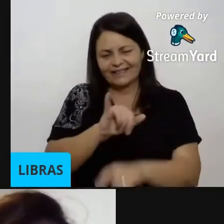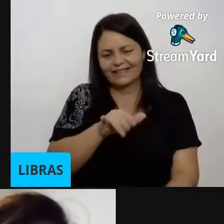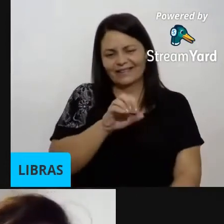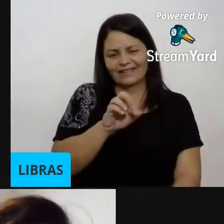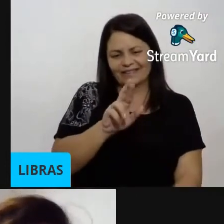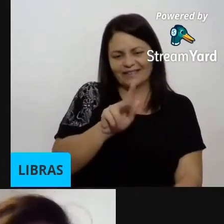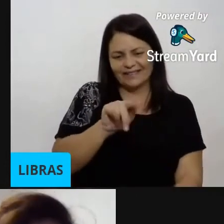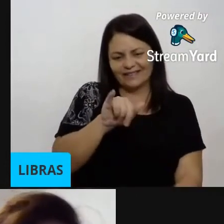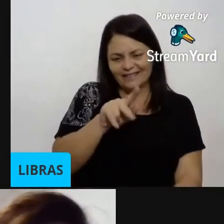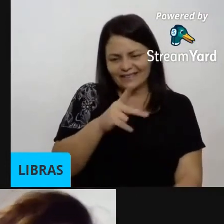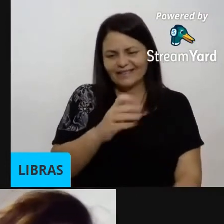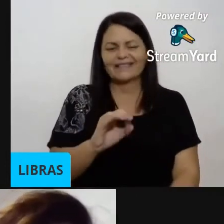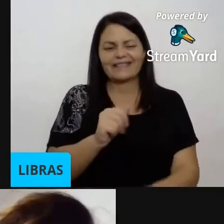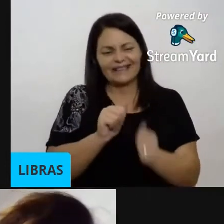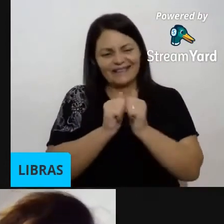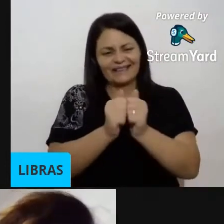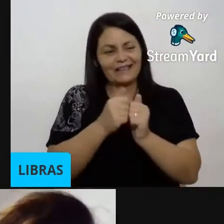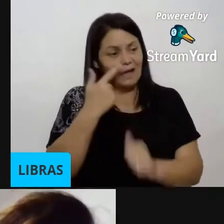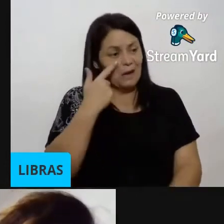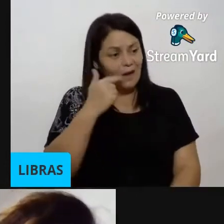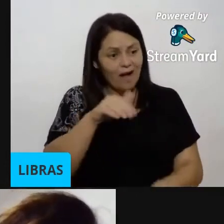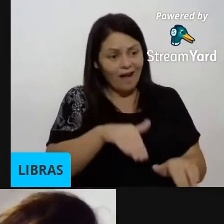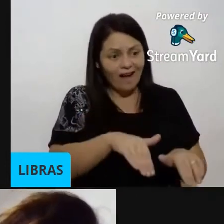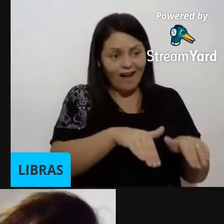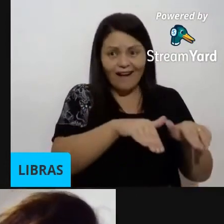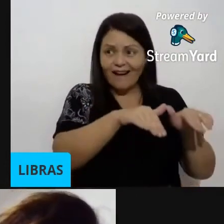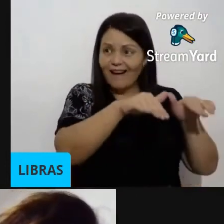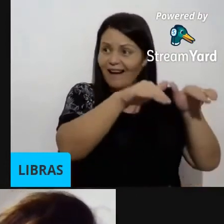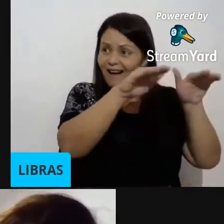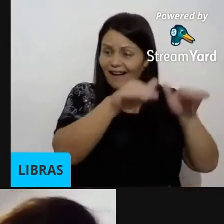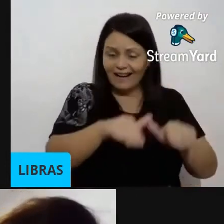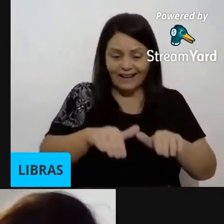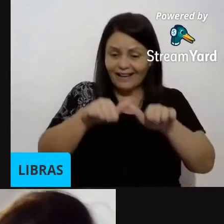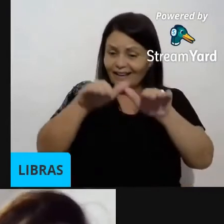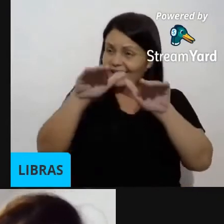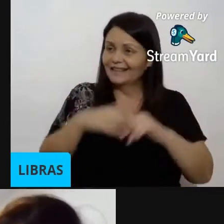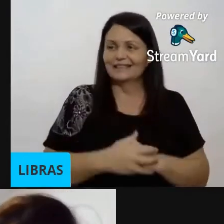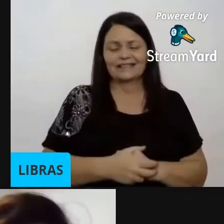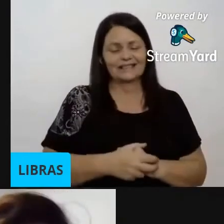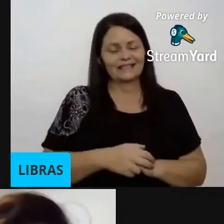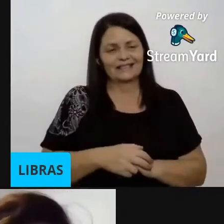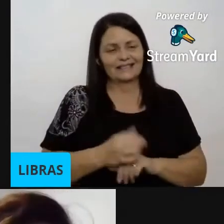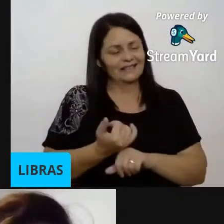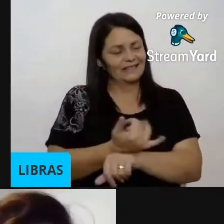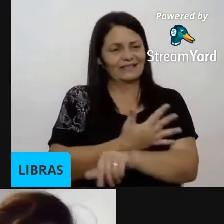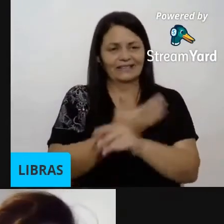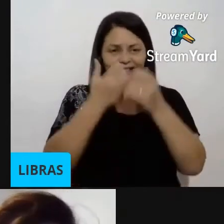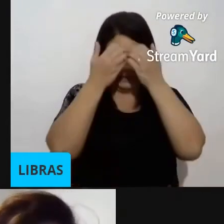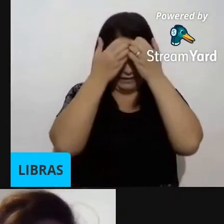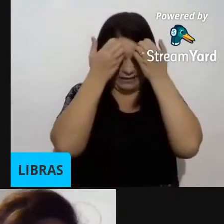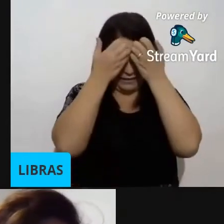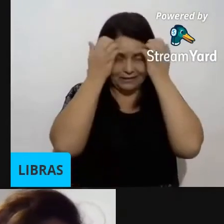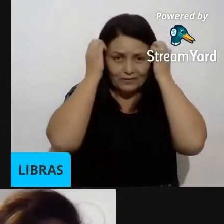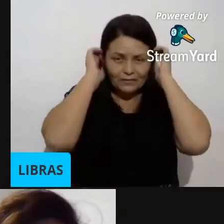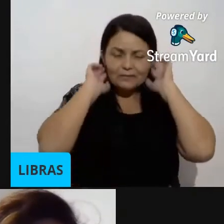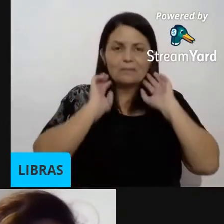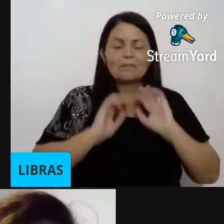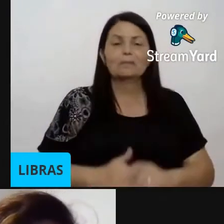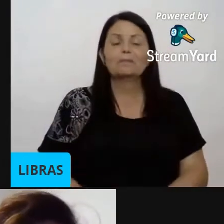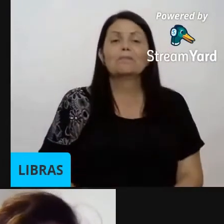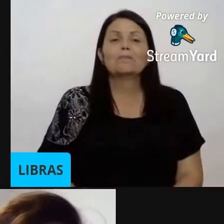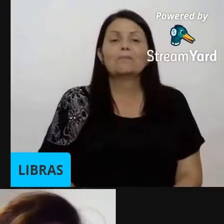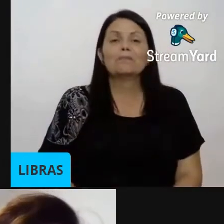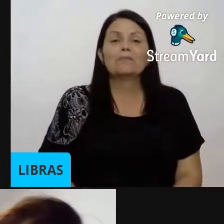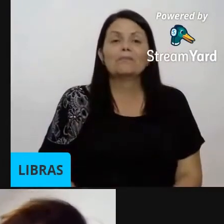acompanha. Eu vi ele crescer, aliás, vi um monte deles crescerem. Exato. Então, foi